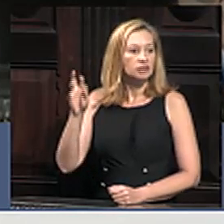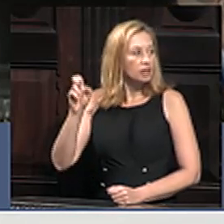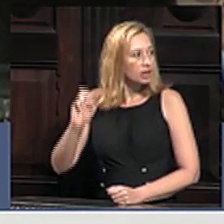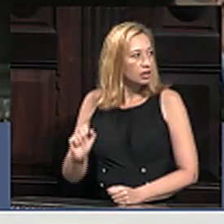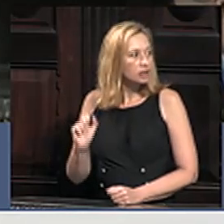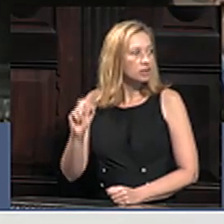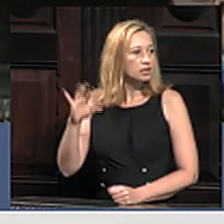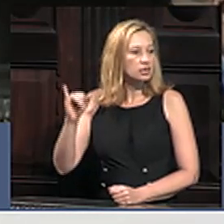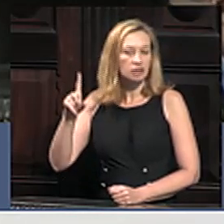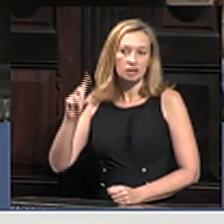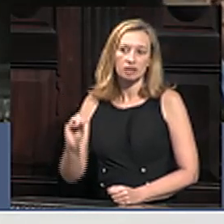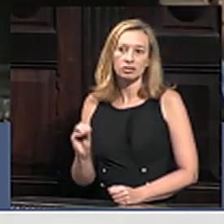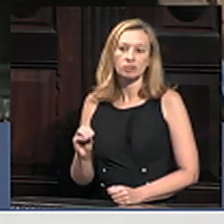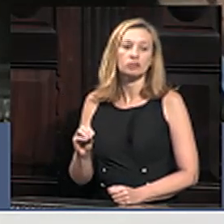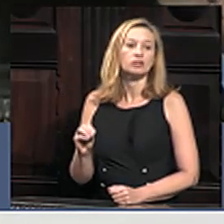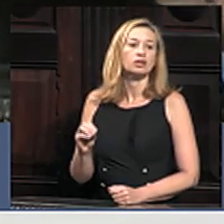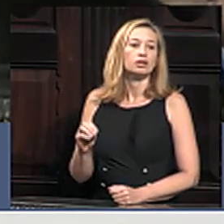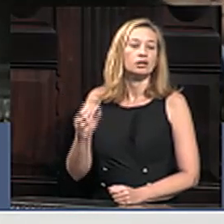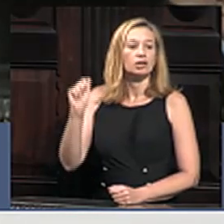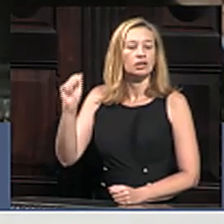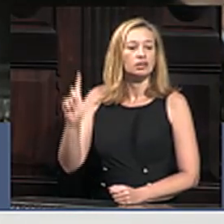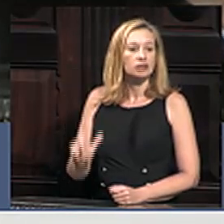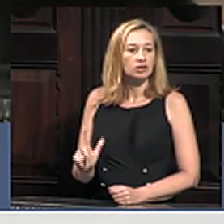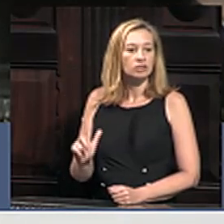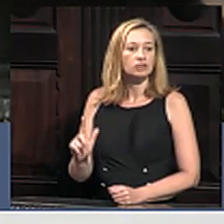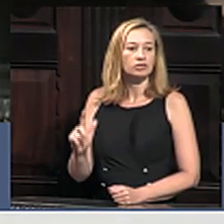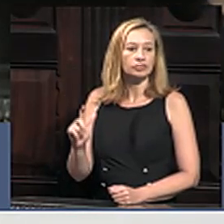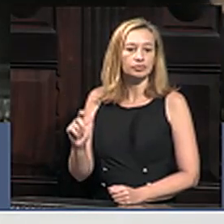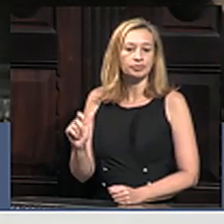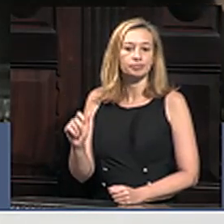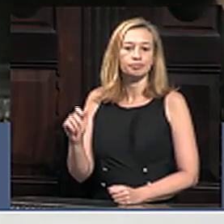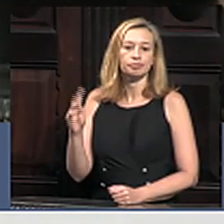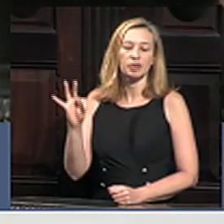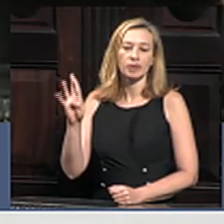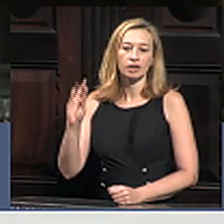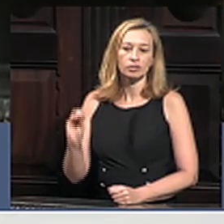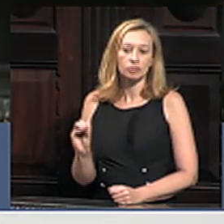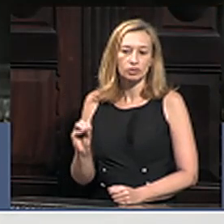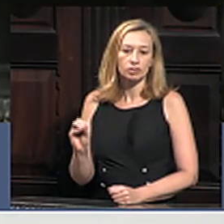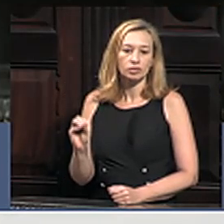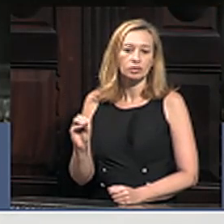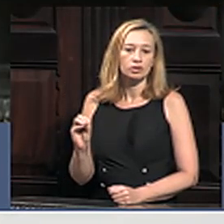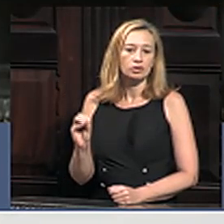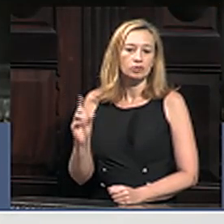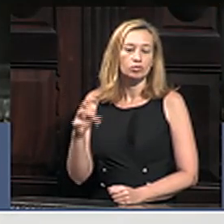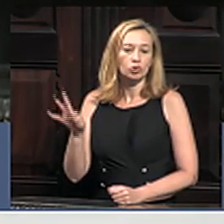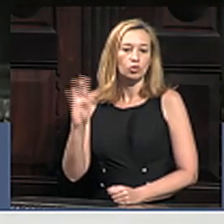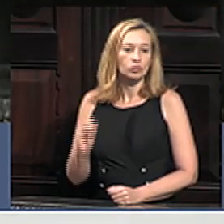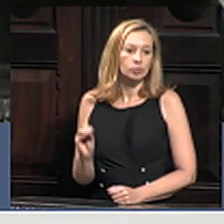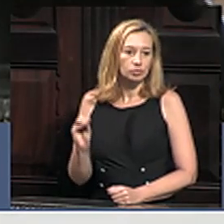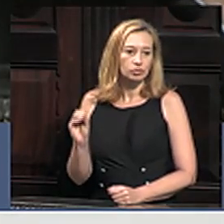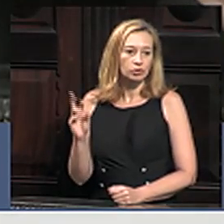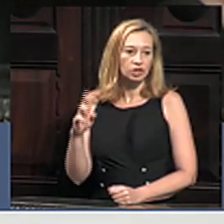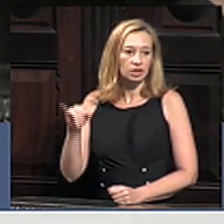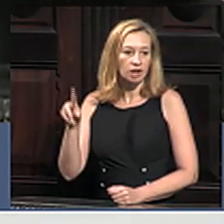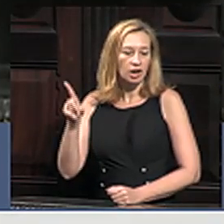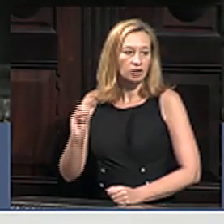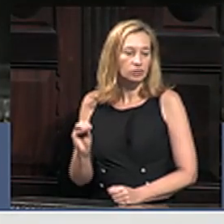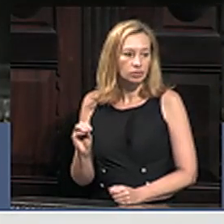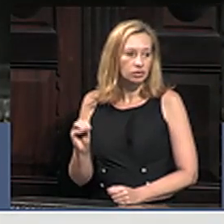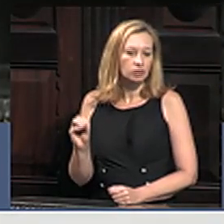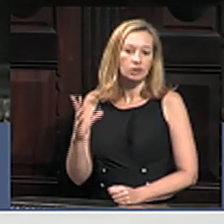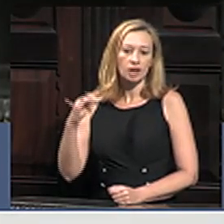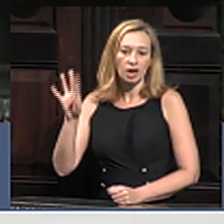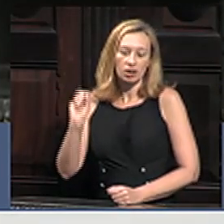André Lazzaroni, Átila Nunes, Bebeto, Benedito Alves, Bruno Dauari, Carlos Macedo, Carlos Mink,